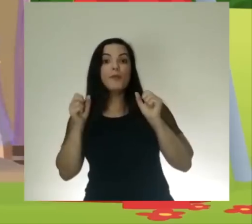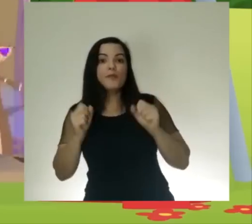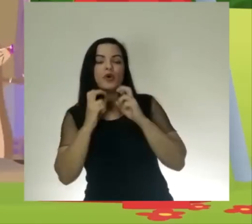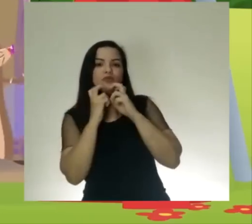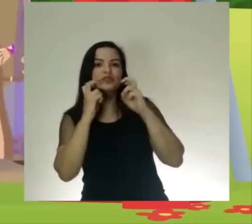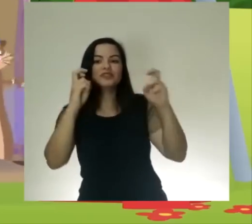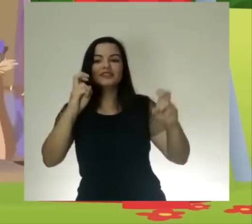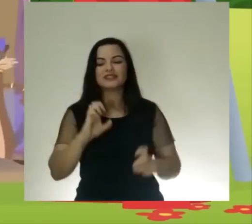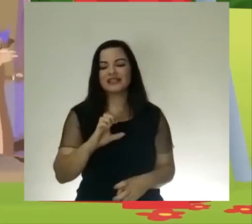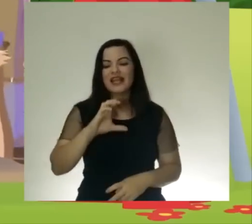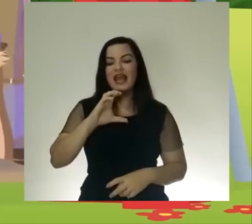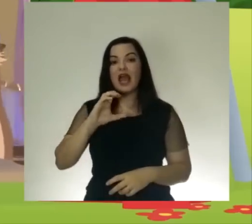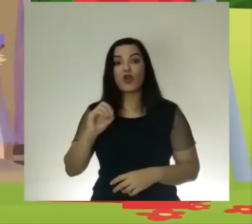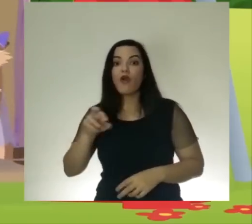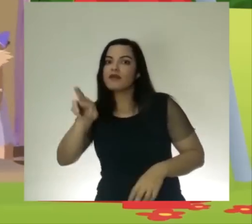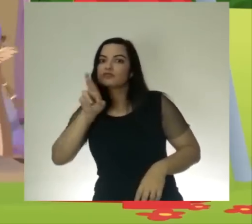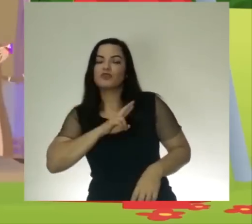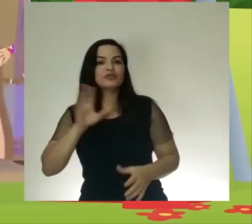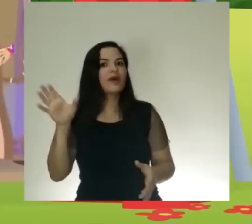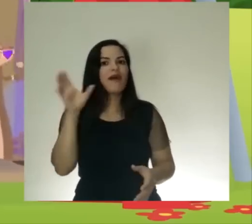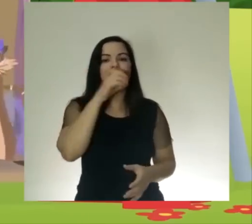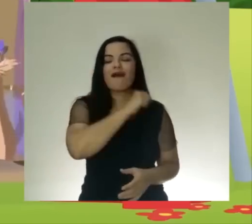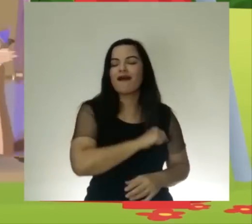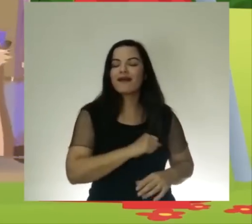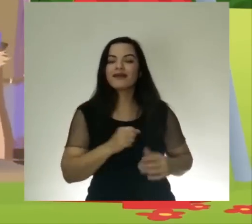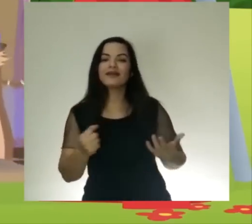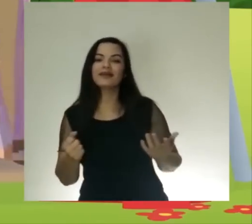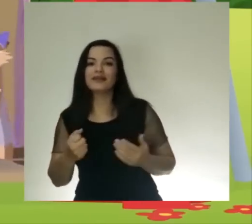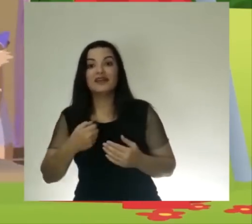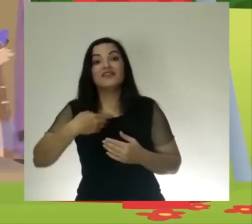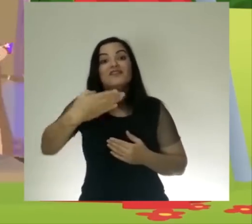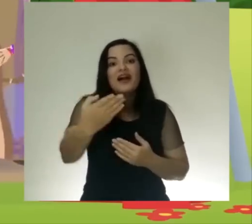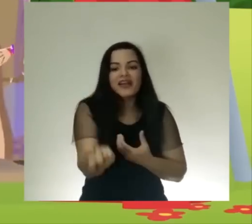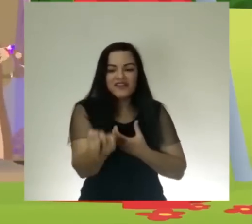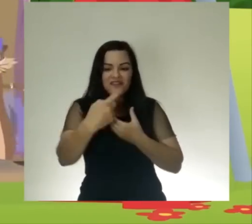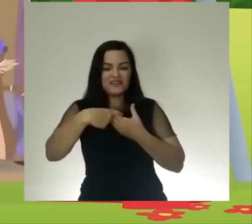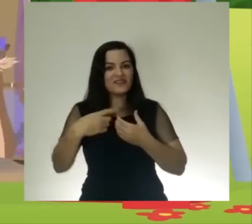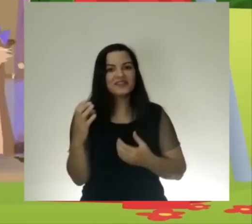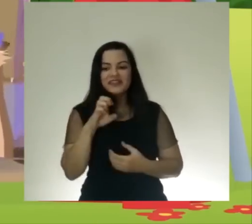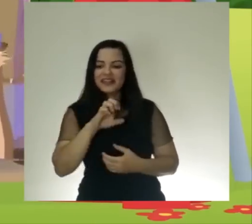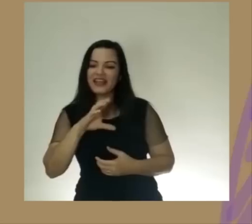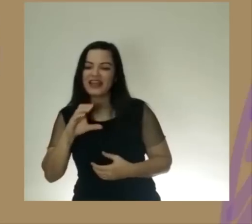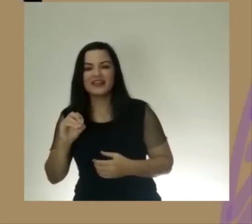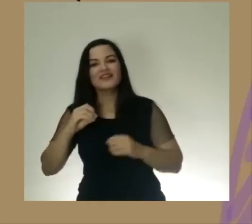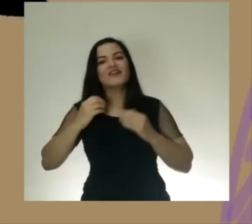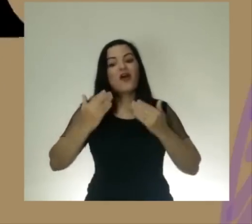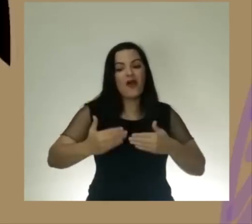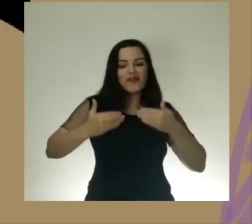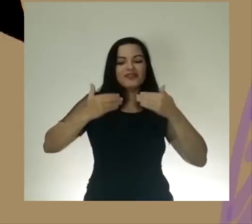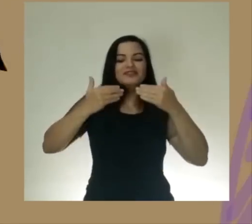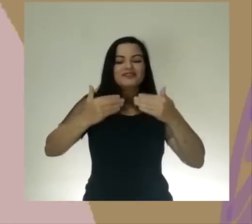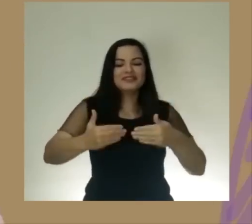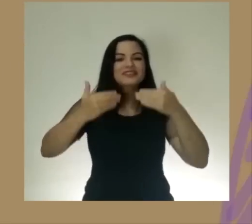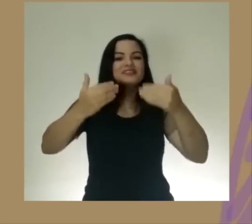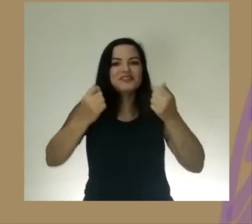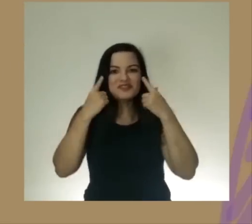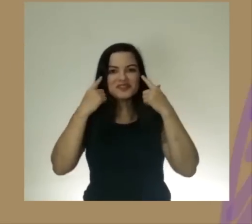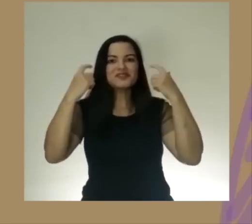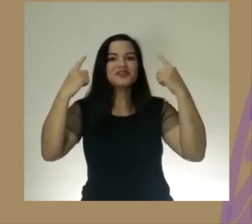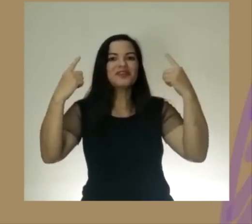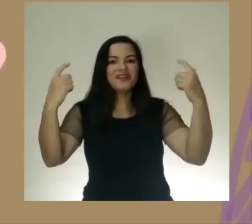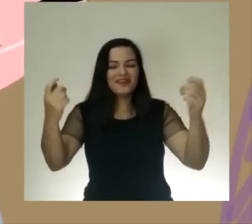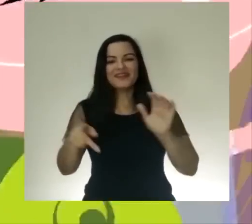sem demora. Ele vai e volta eco, na forma de onda sonora.